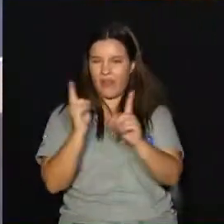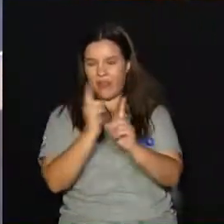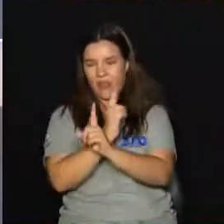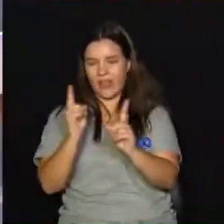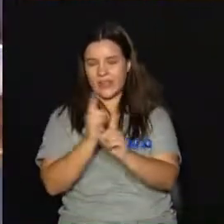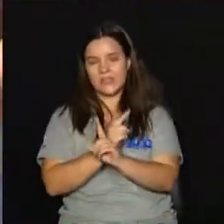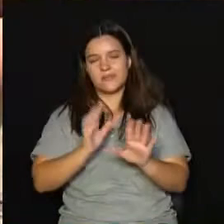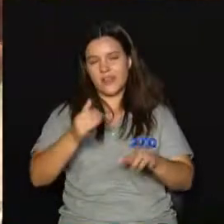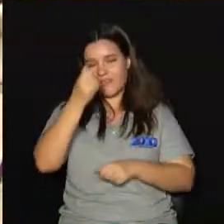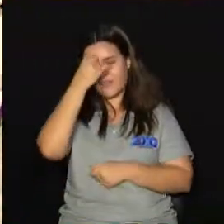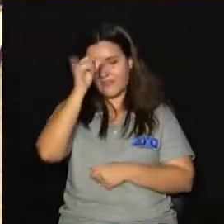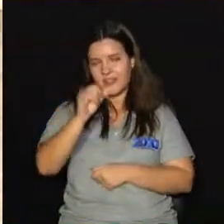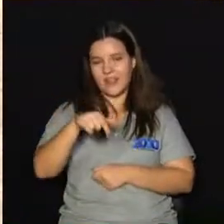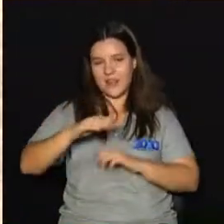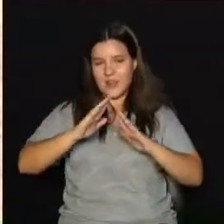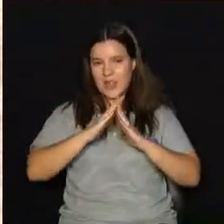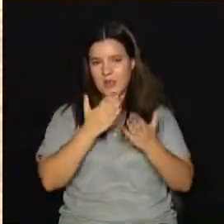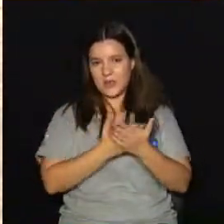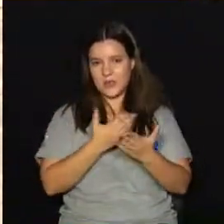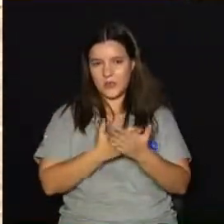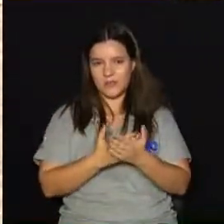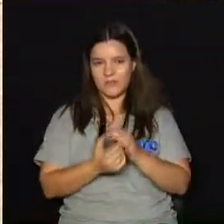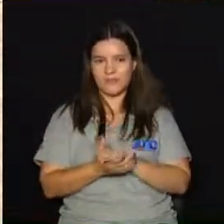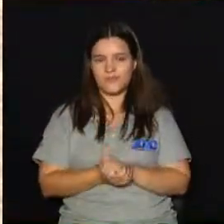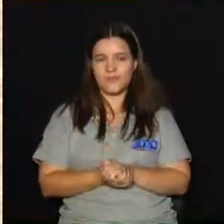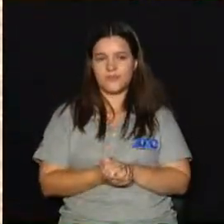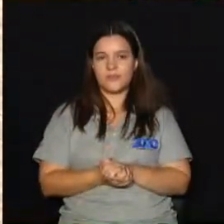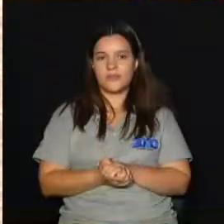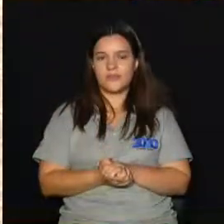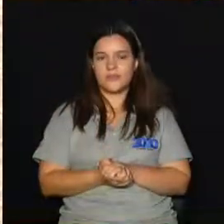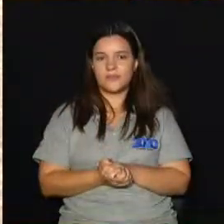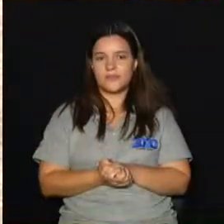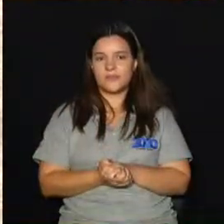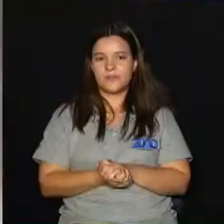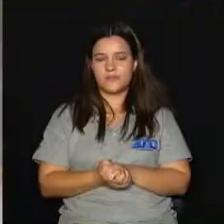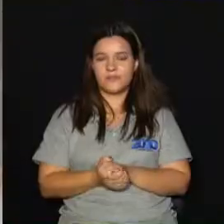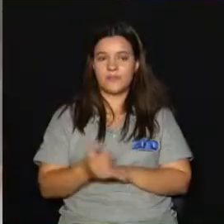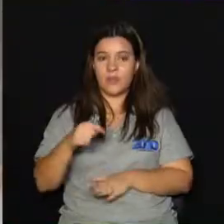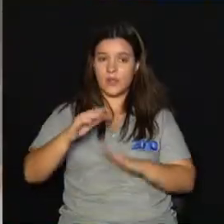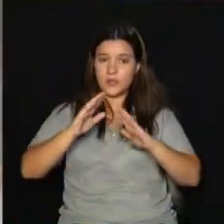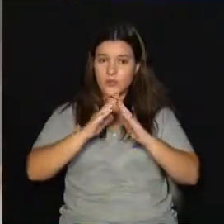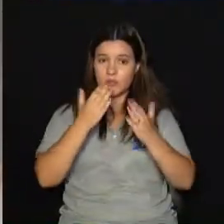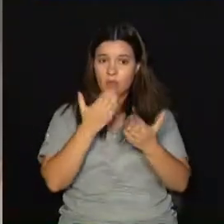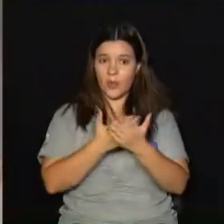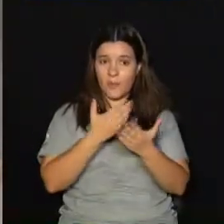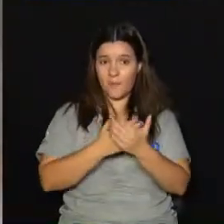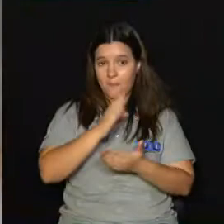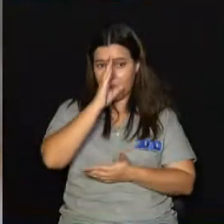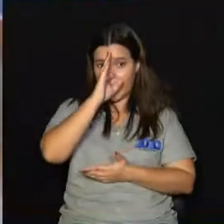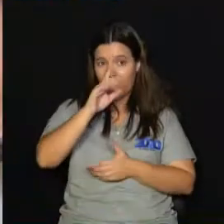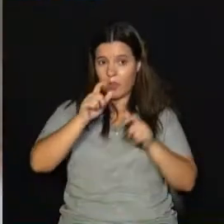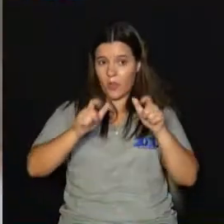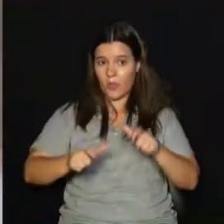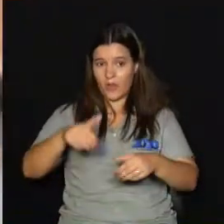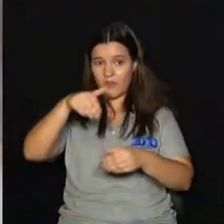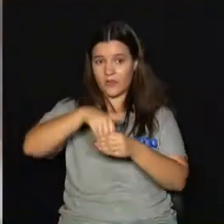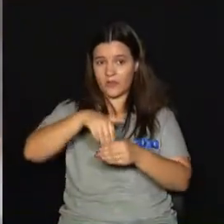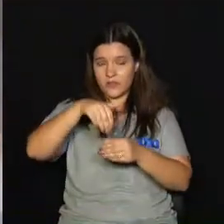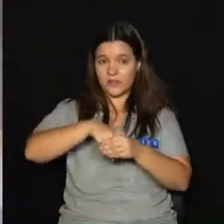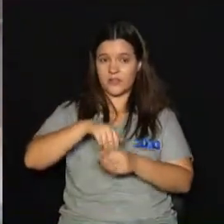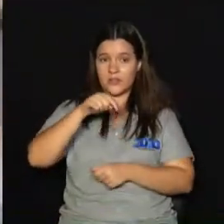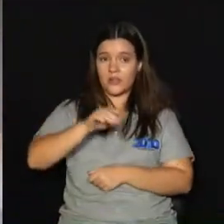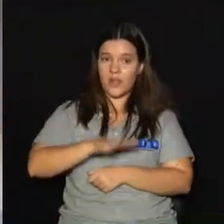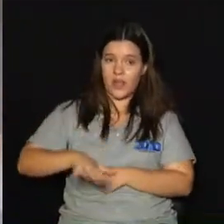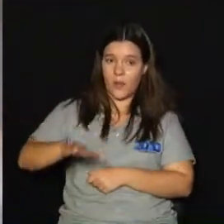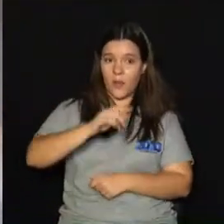na Newton Pimenta Neves, na Avenida Suassuna. Esse é um dos principais locais de votação aqui no Distrito